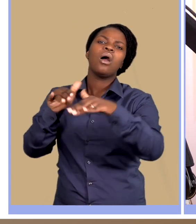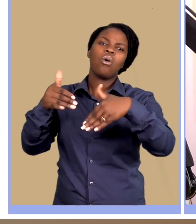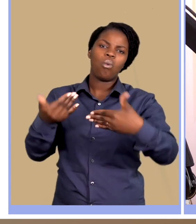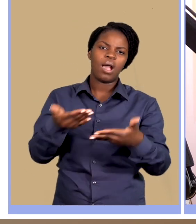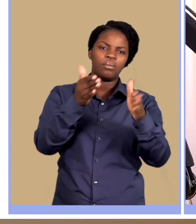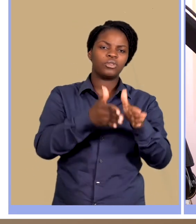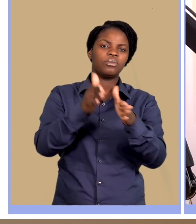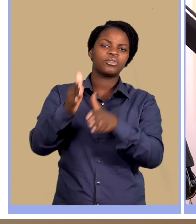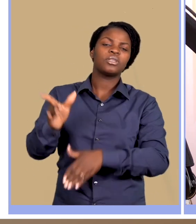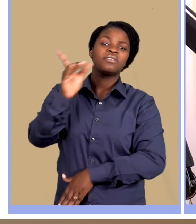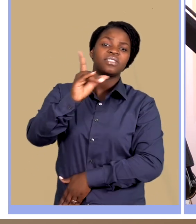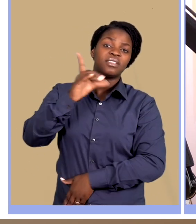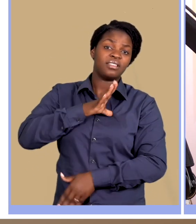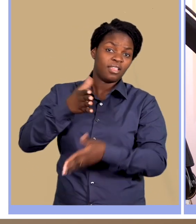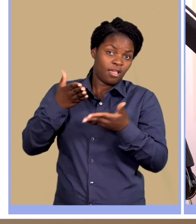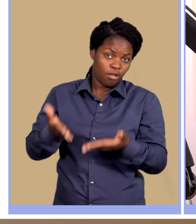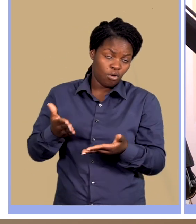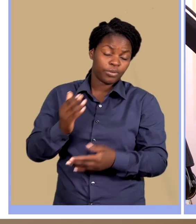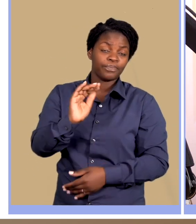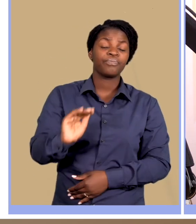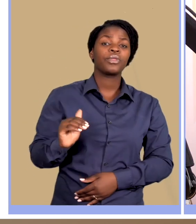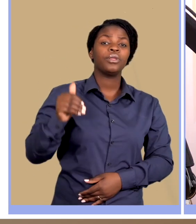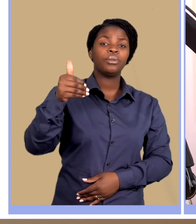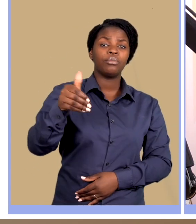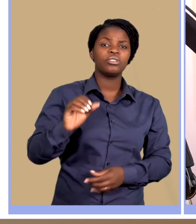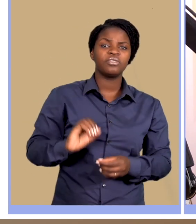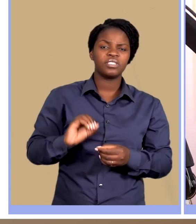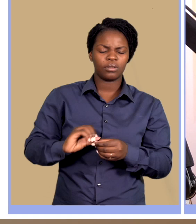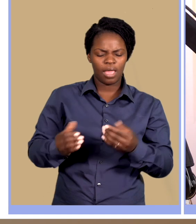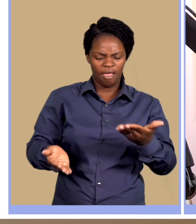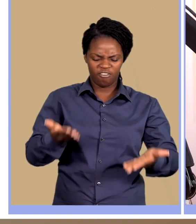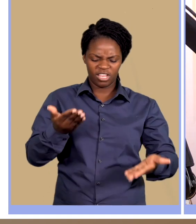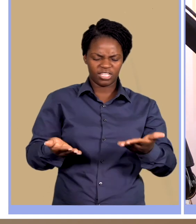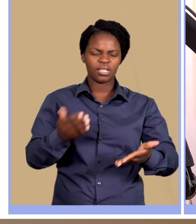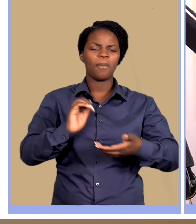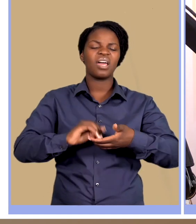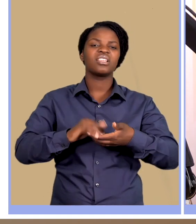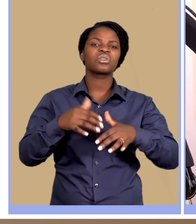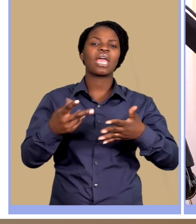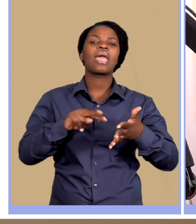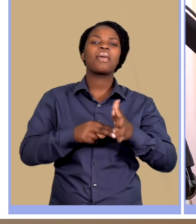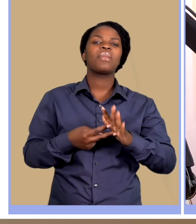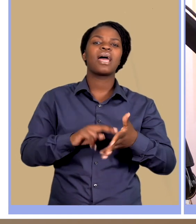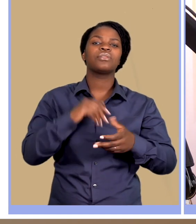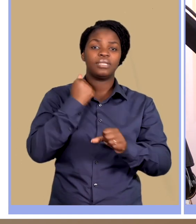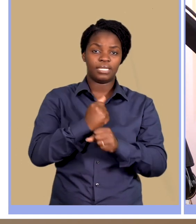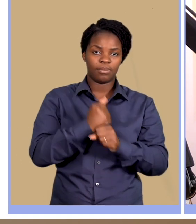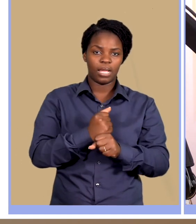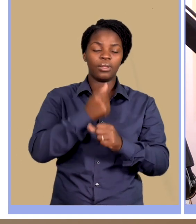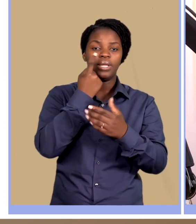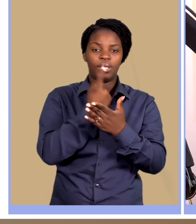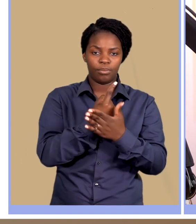deficiência tem hoje em dia e tornar esta avaliação como um plano de trabalho. É preciso apostar na